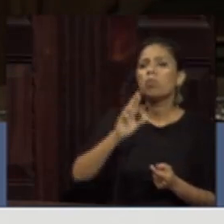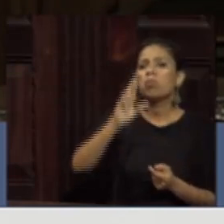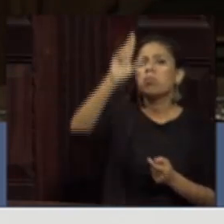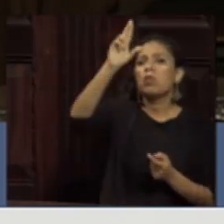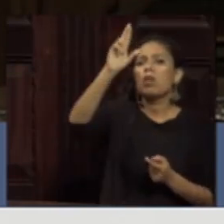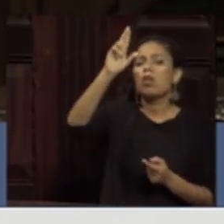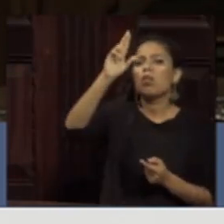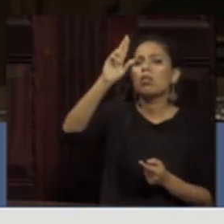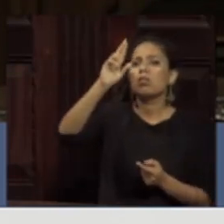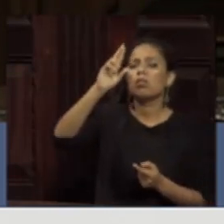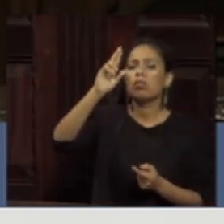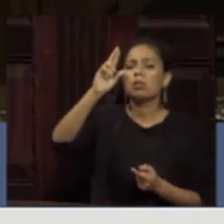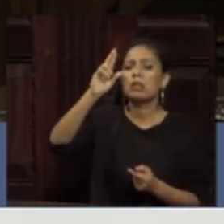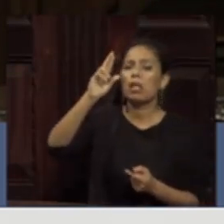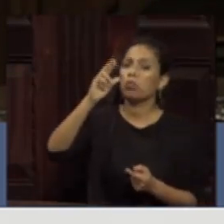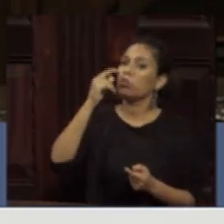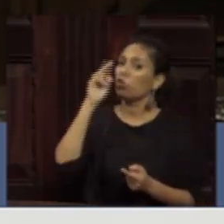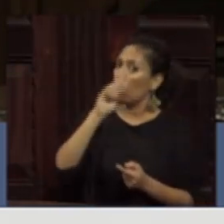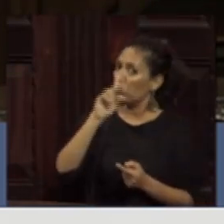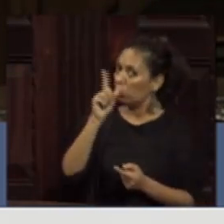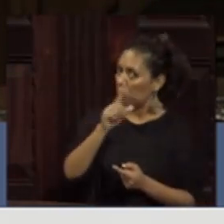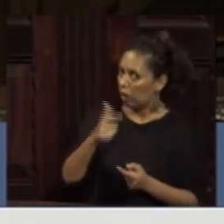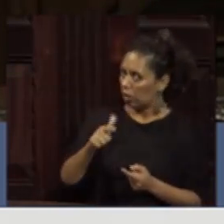de São João de Meriti,